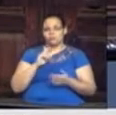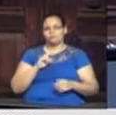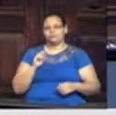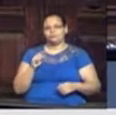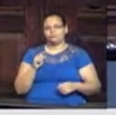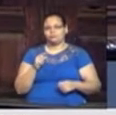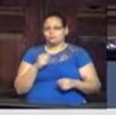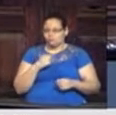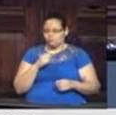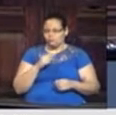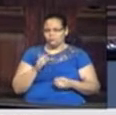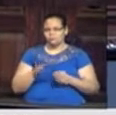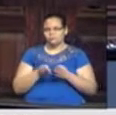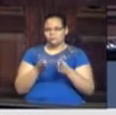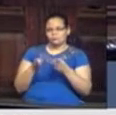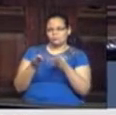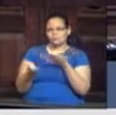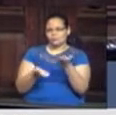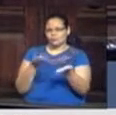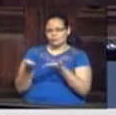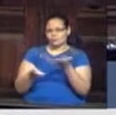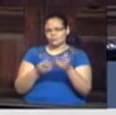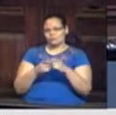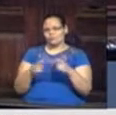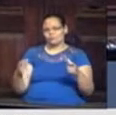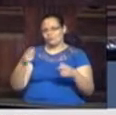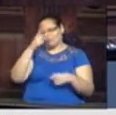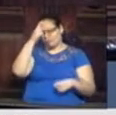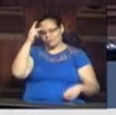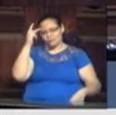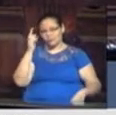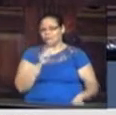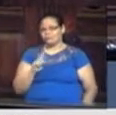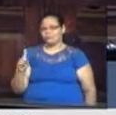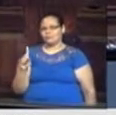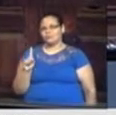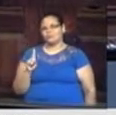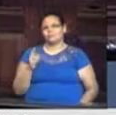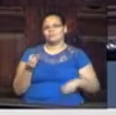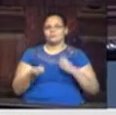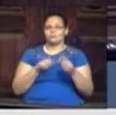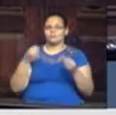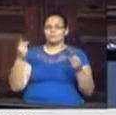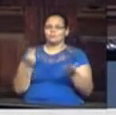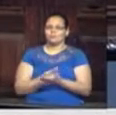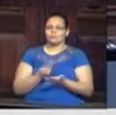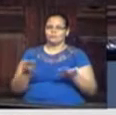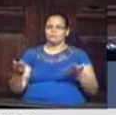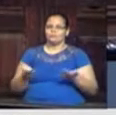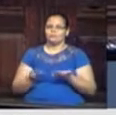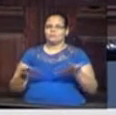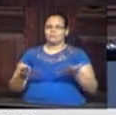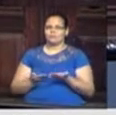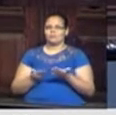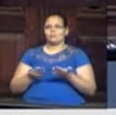e levar o atendimento a mais pessoas. E não, como acontece agora,